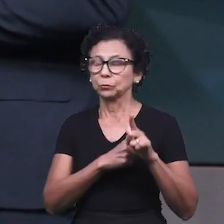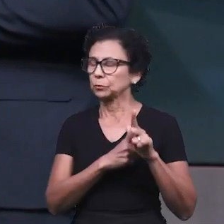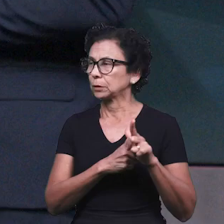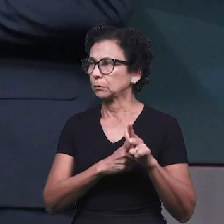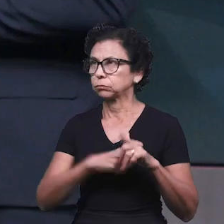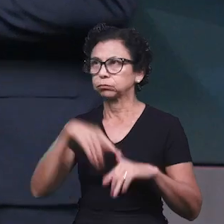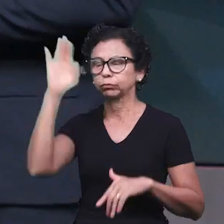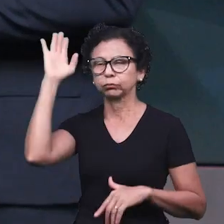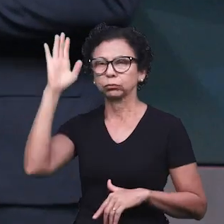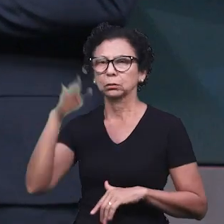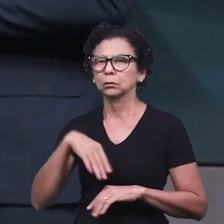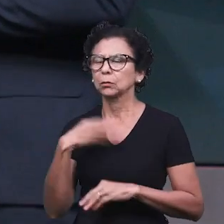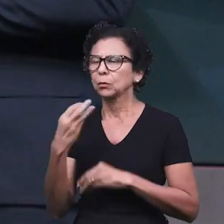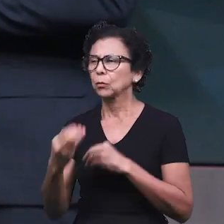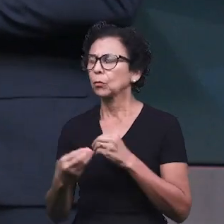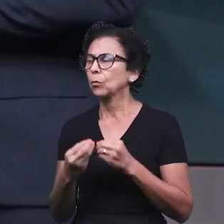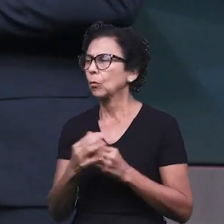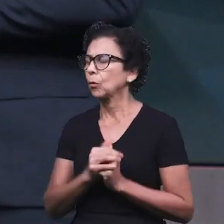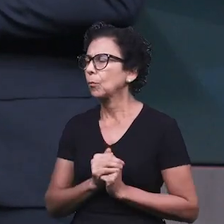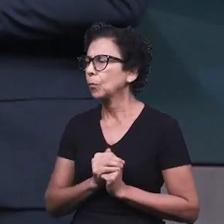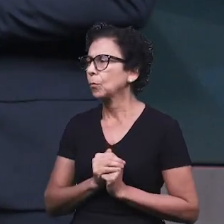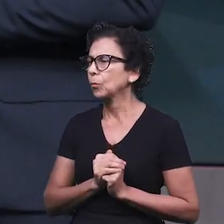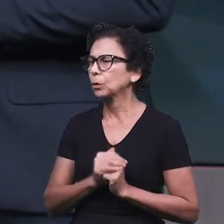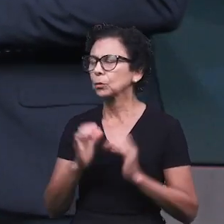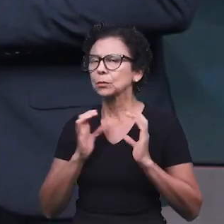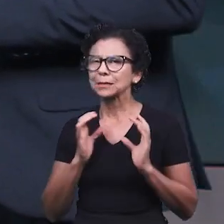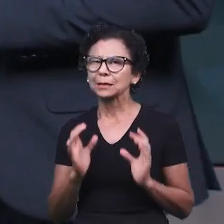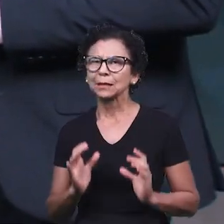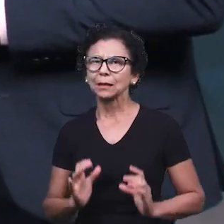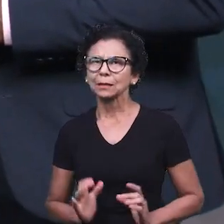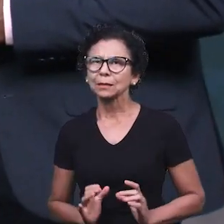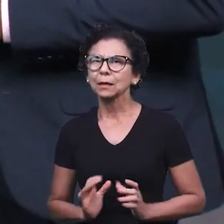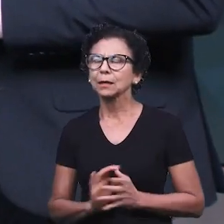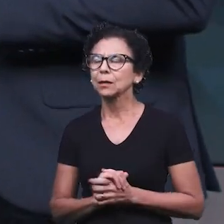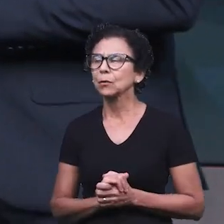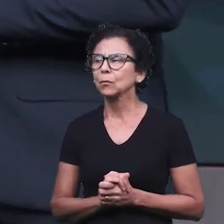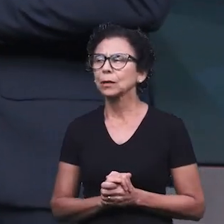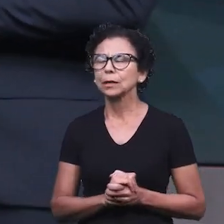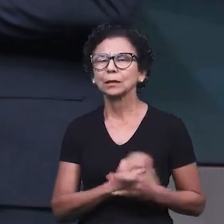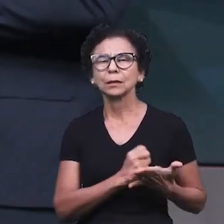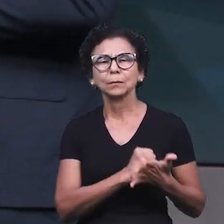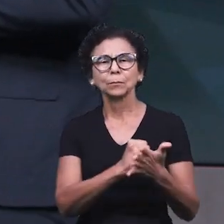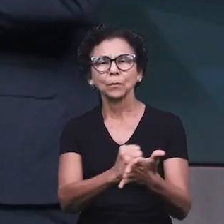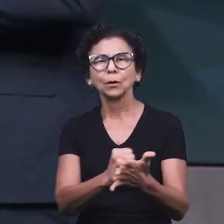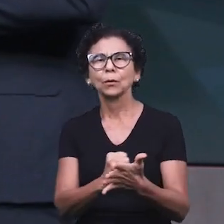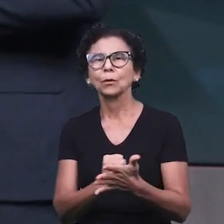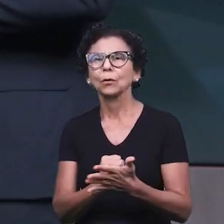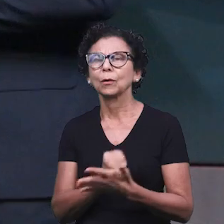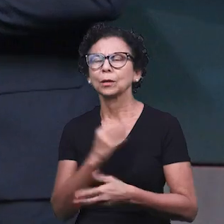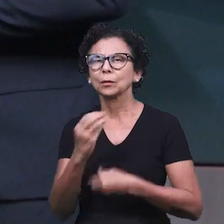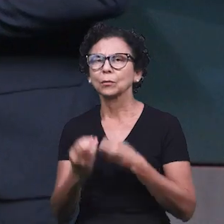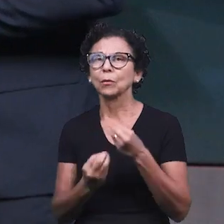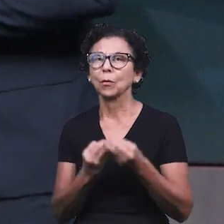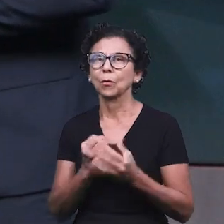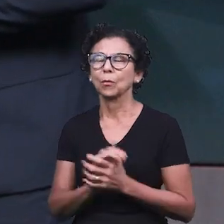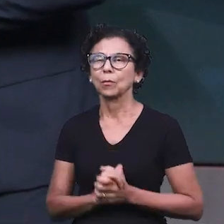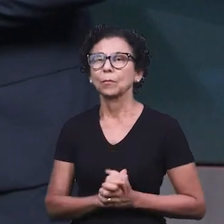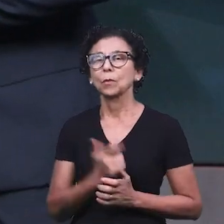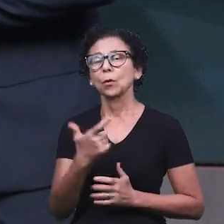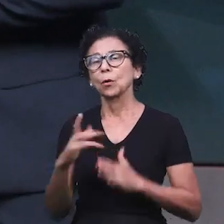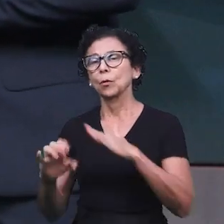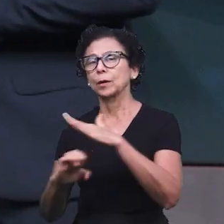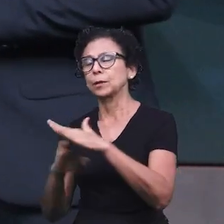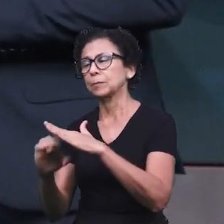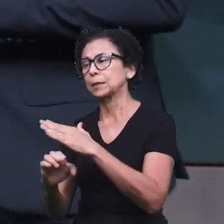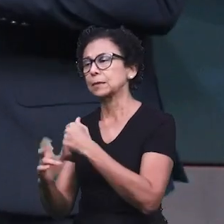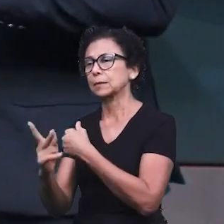ela protege, vamos dizer, o cidadão ou protege o credor? Como é que funciona isso? Sim, a lei